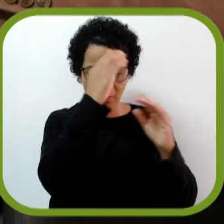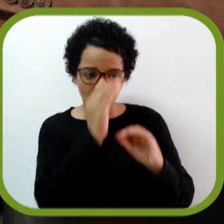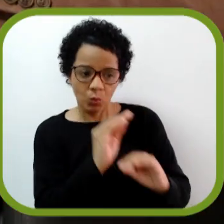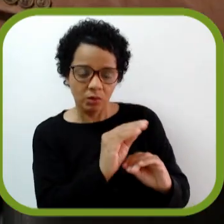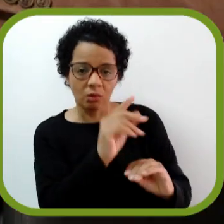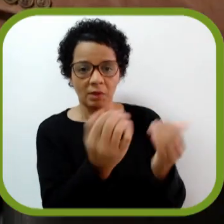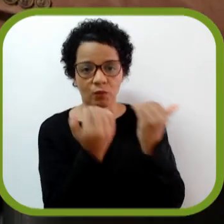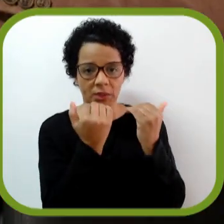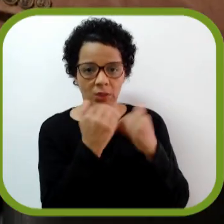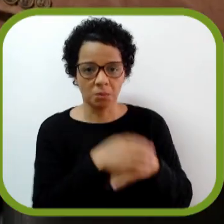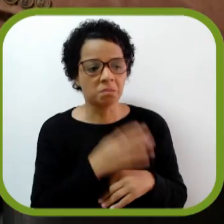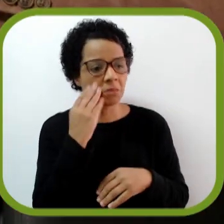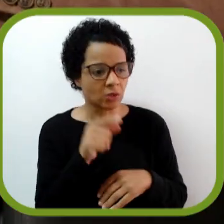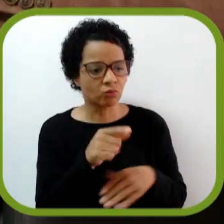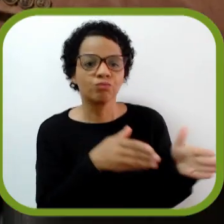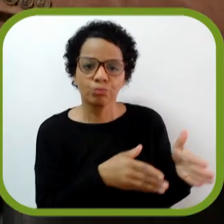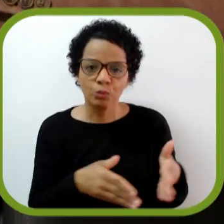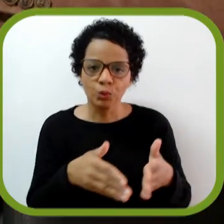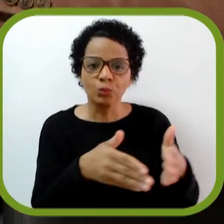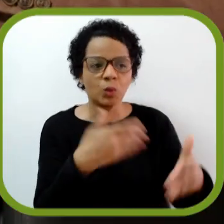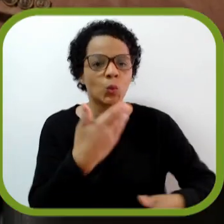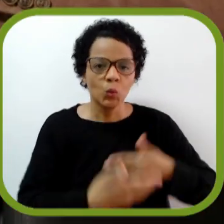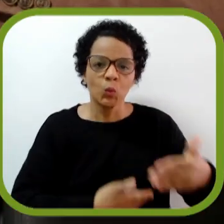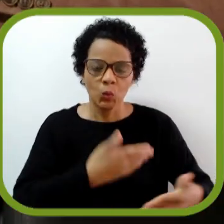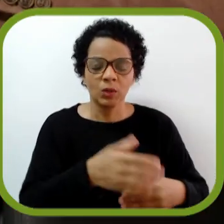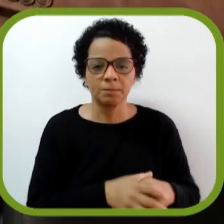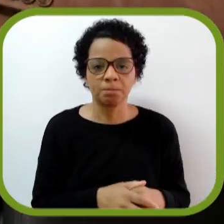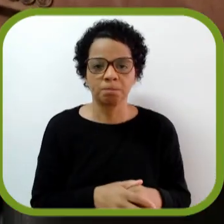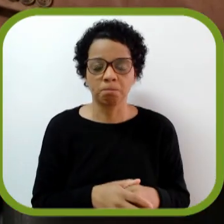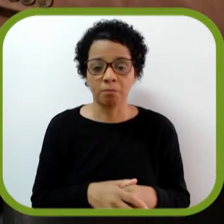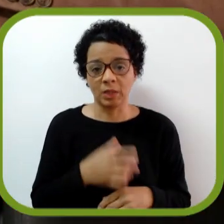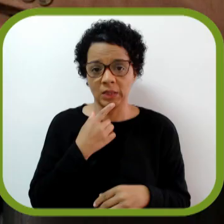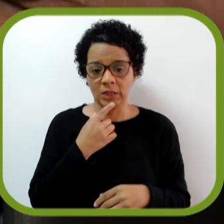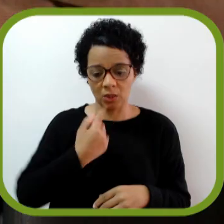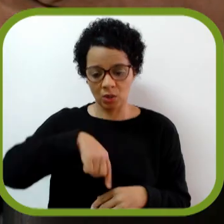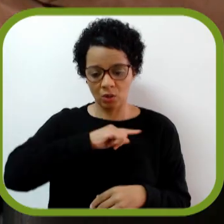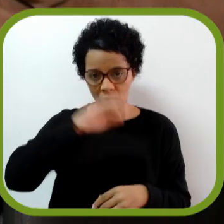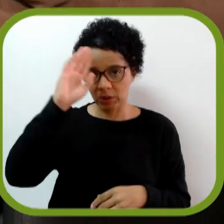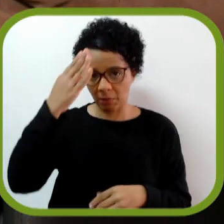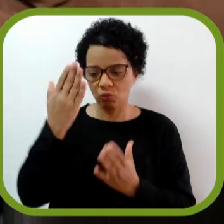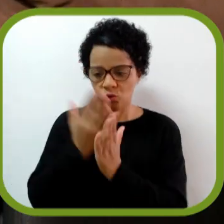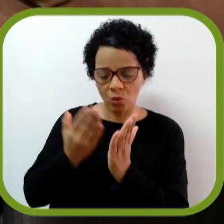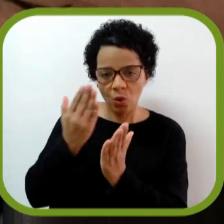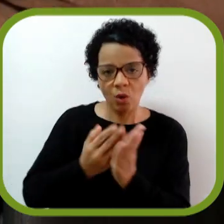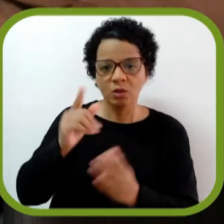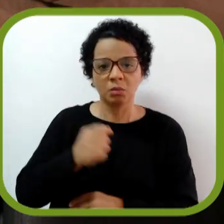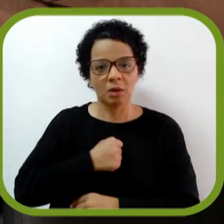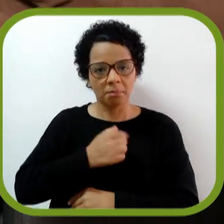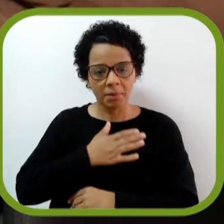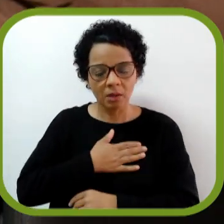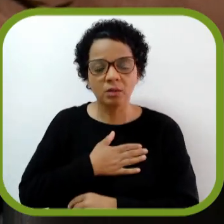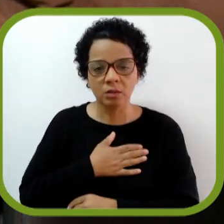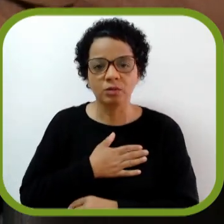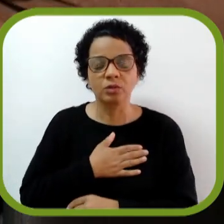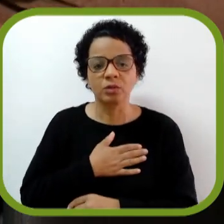com a educação e com a informação. Eu acho que aí tem-se feito um caminho bastante grande. Isto é, hoje nós sabemos que se fazem nas escolas e